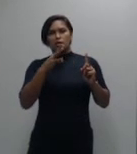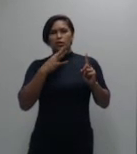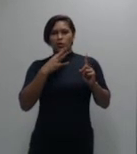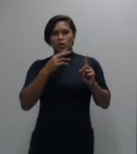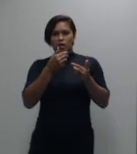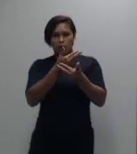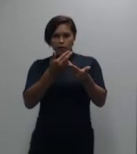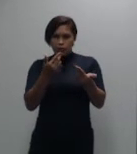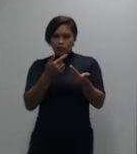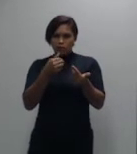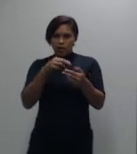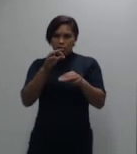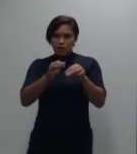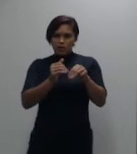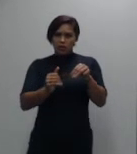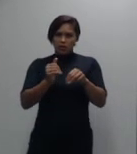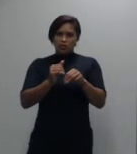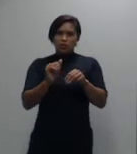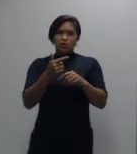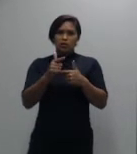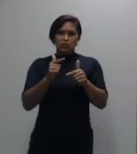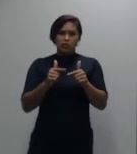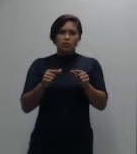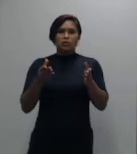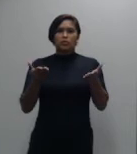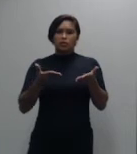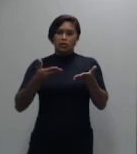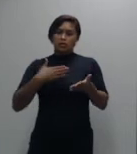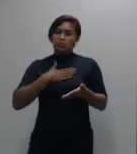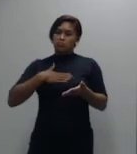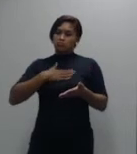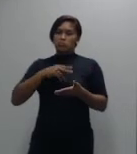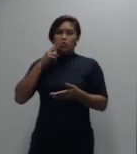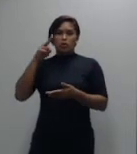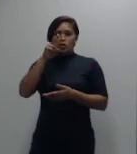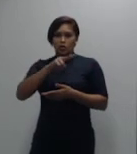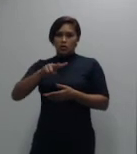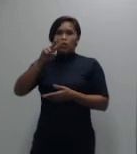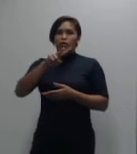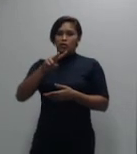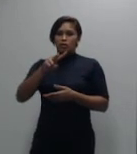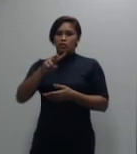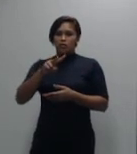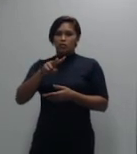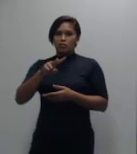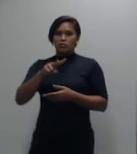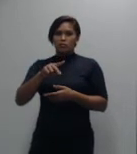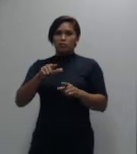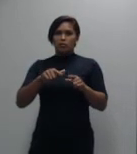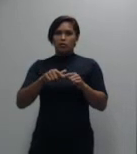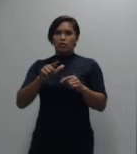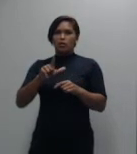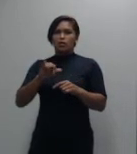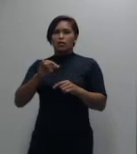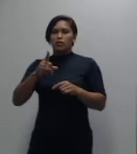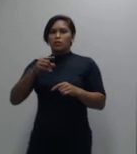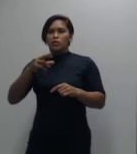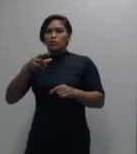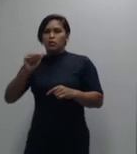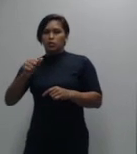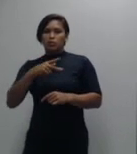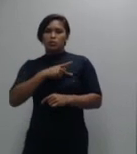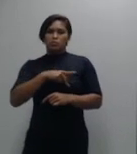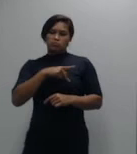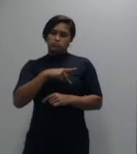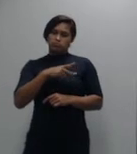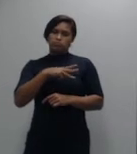relançamento por conta dos votos E agora tem a satisfação de Vênus aqui atuam no controle do Araújo procurador da